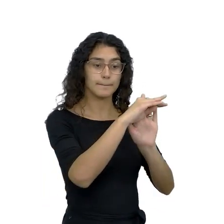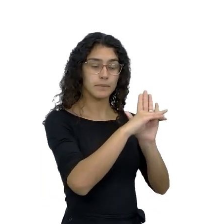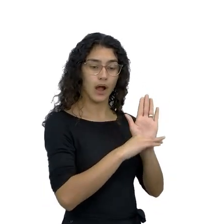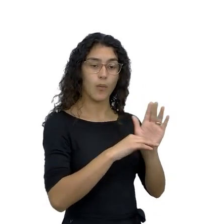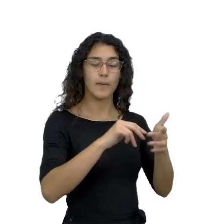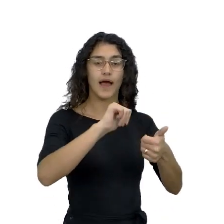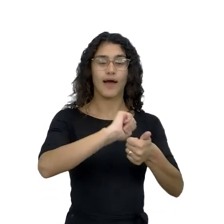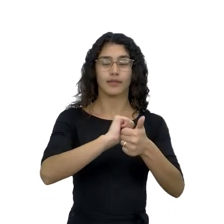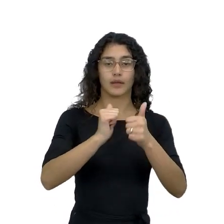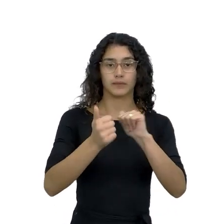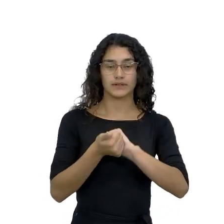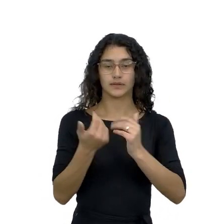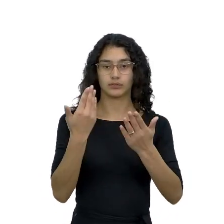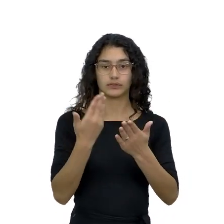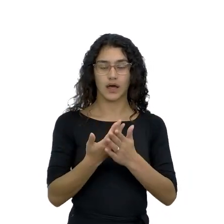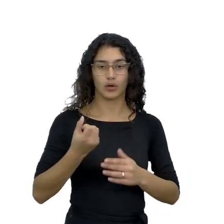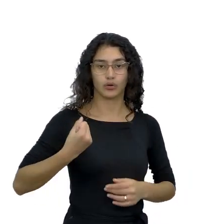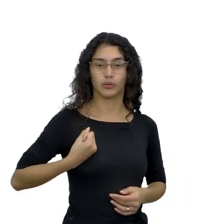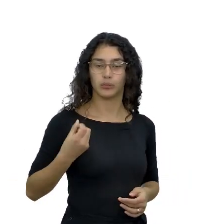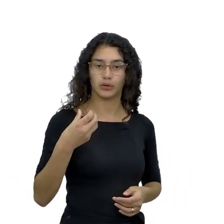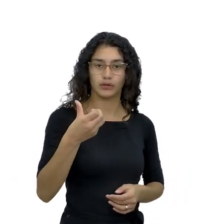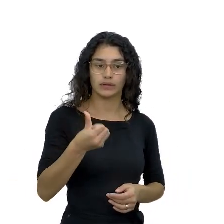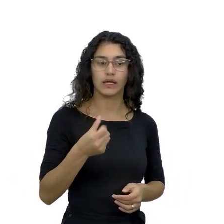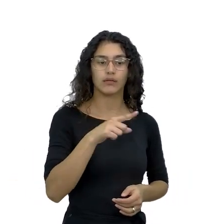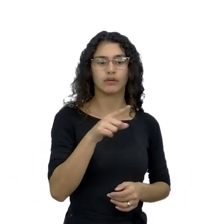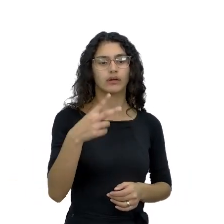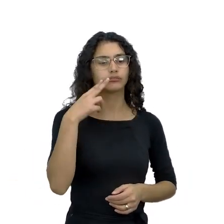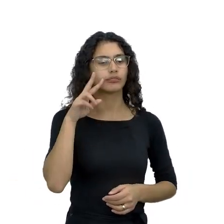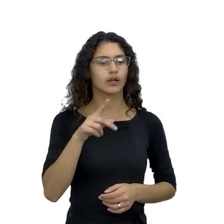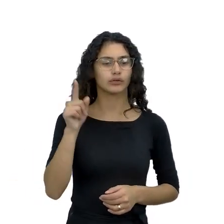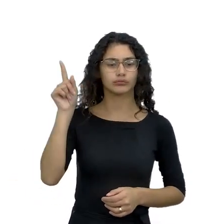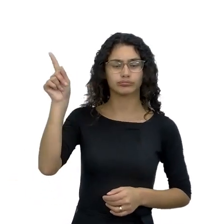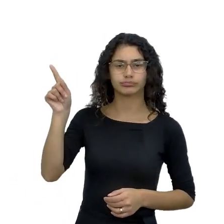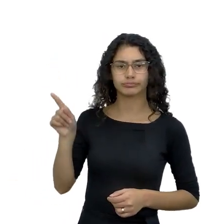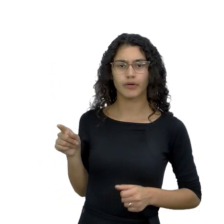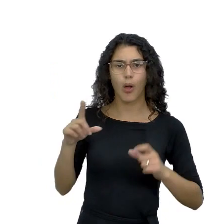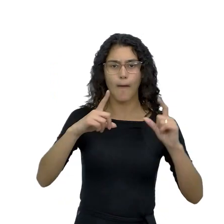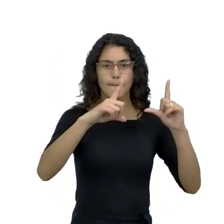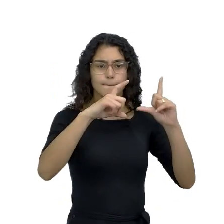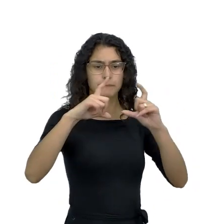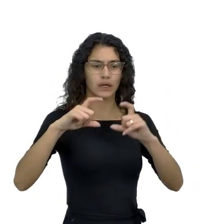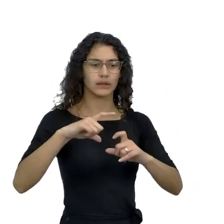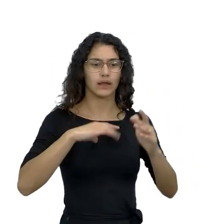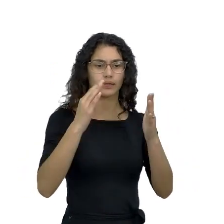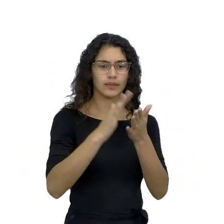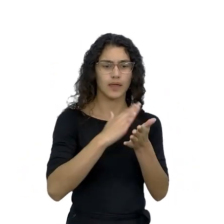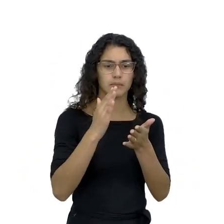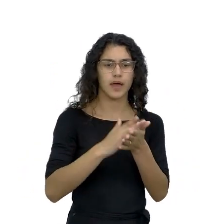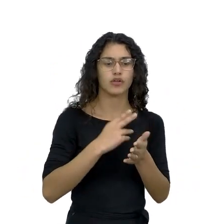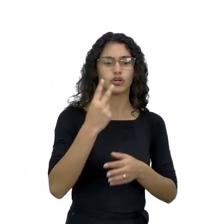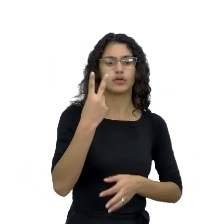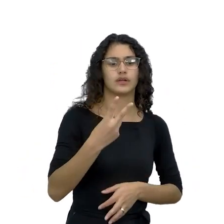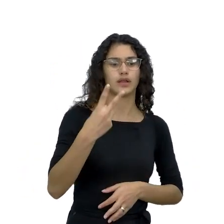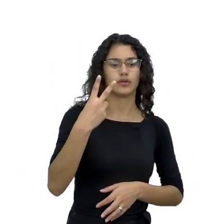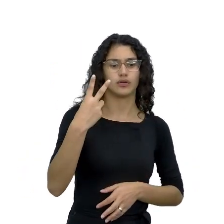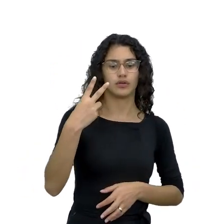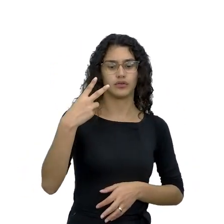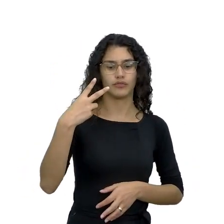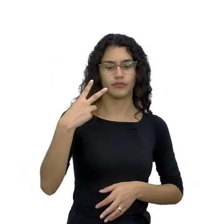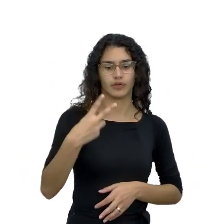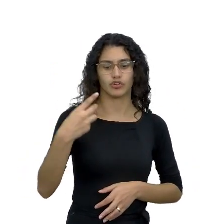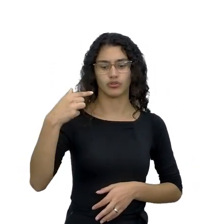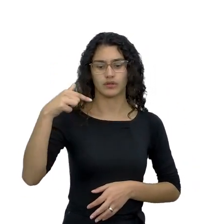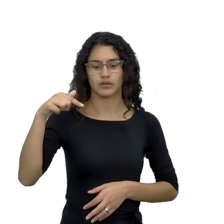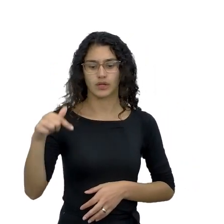adaptação da aula 6, que você está vendo aí o print, lá da página 227,